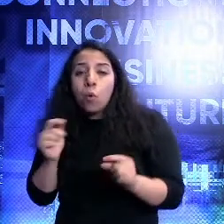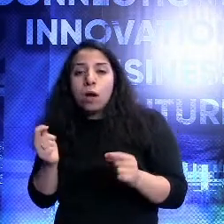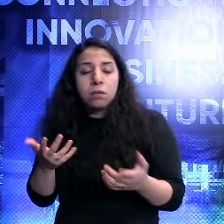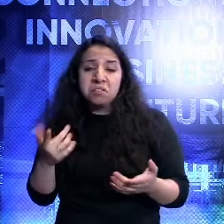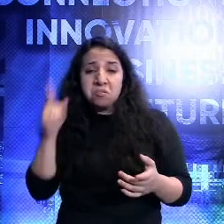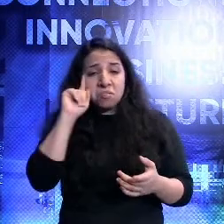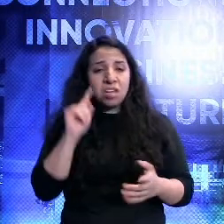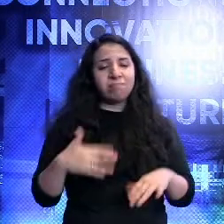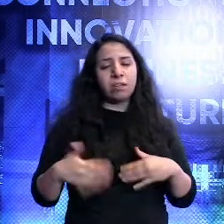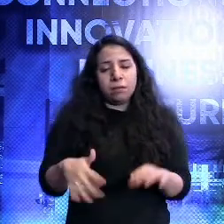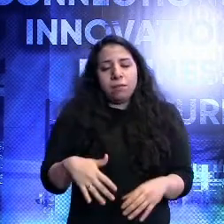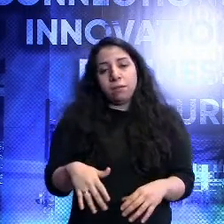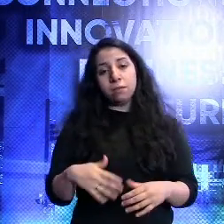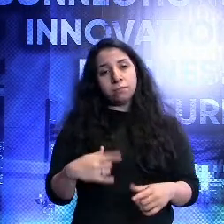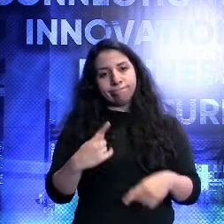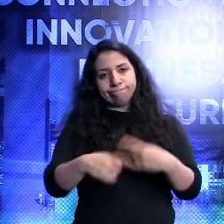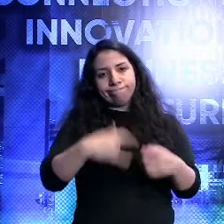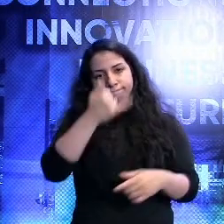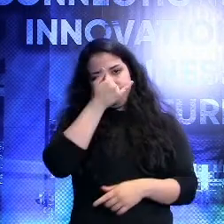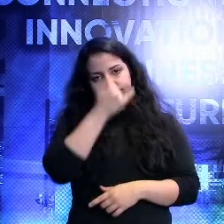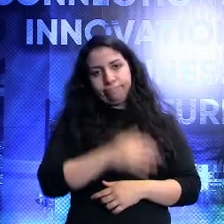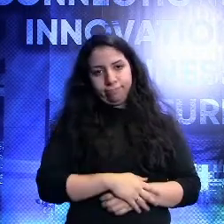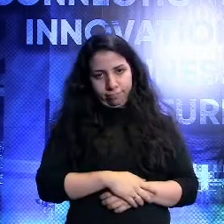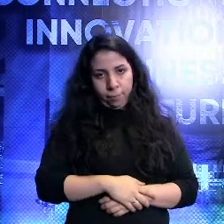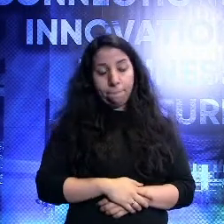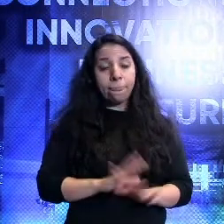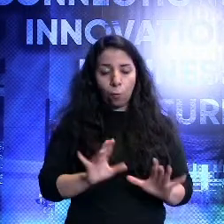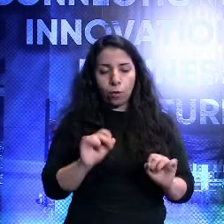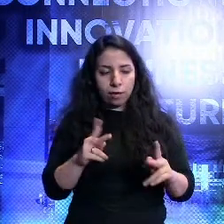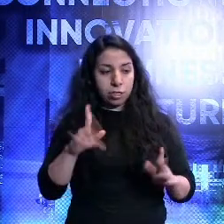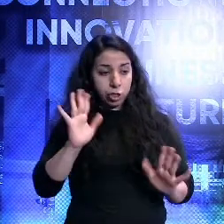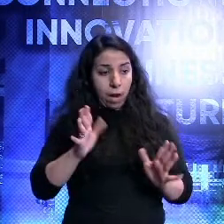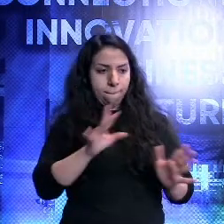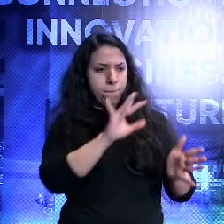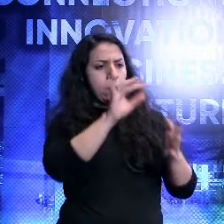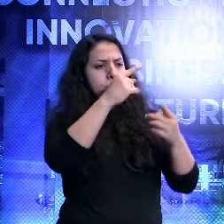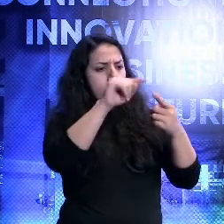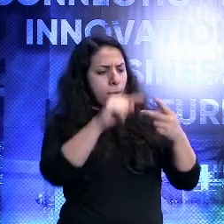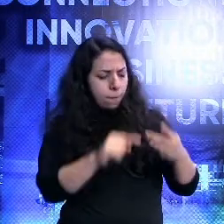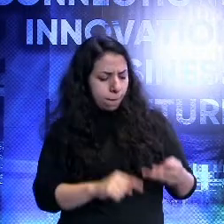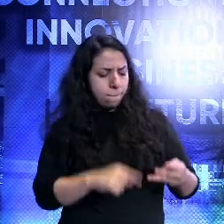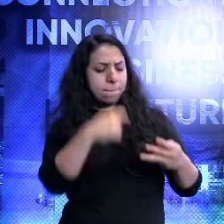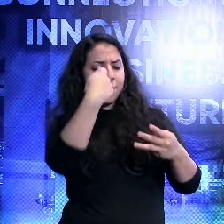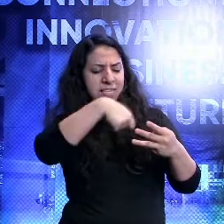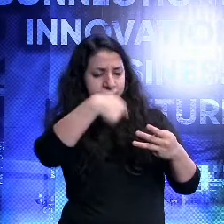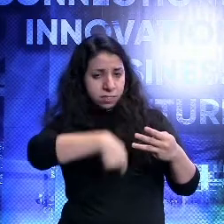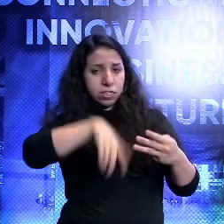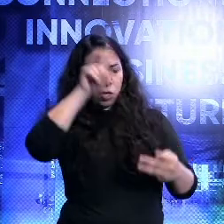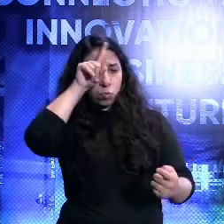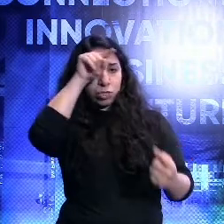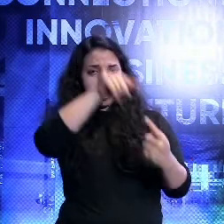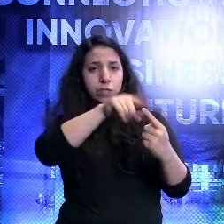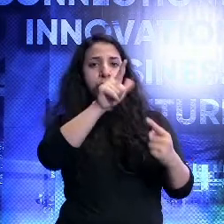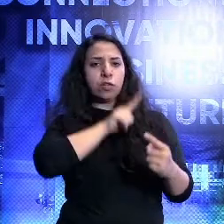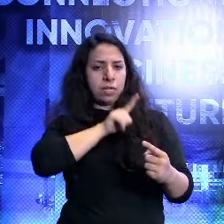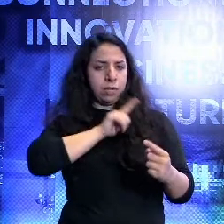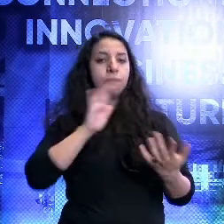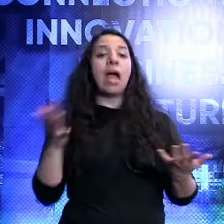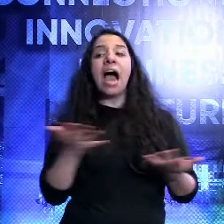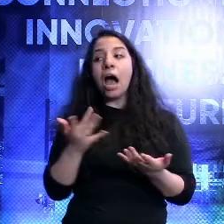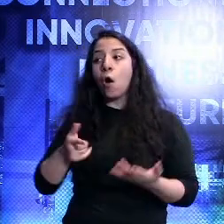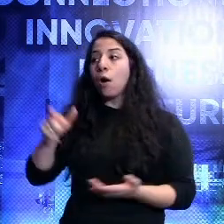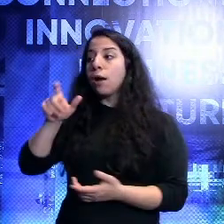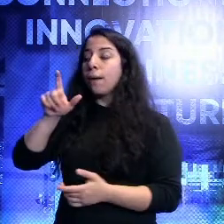definidos, nós vamos definir atributos e hierarquia. Então, se você pegar lá a ficha da persona, tem vários atributos. A gente tem nome, a gente